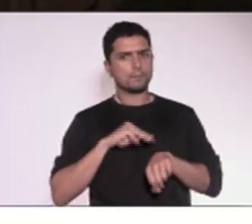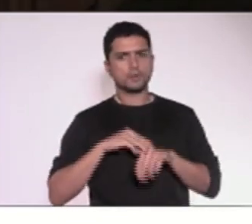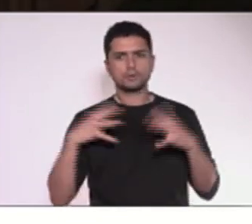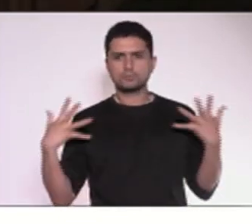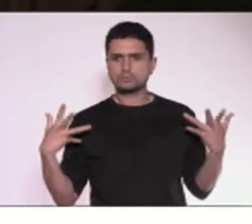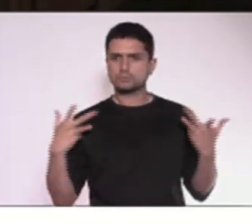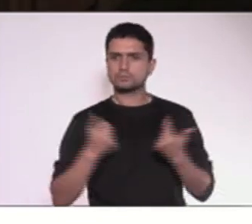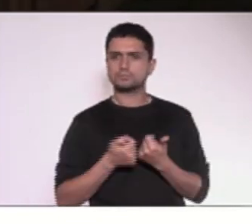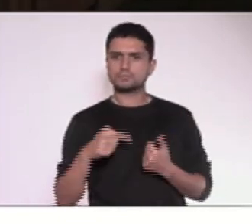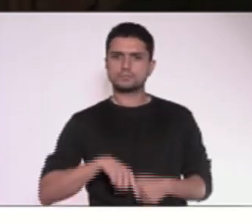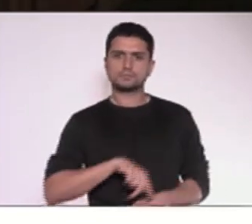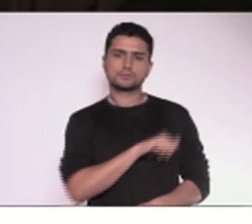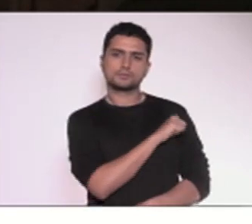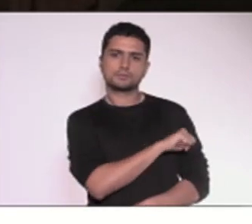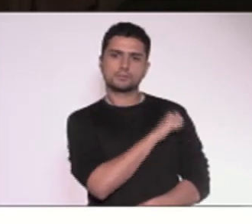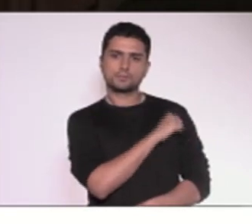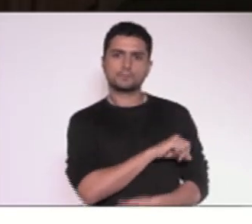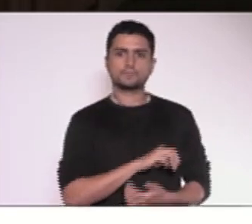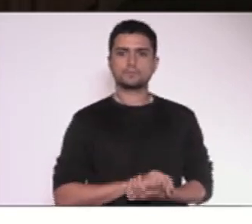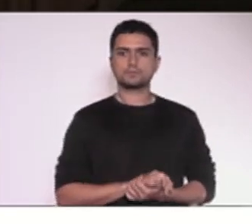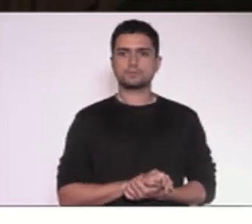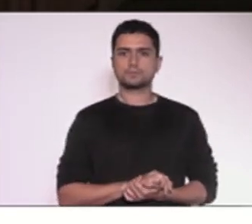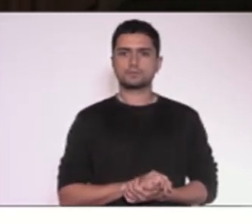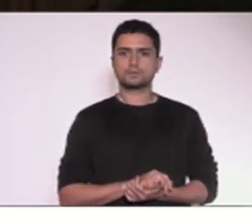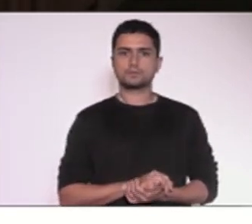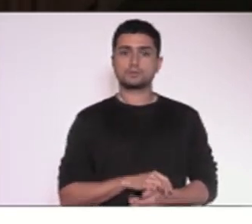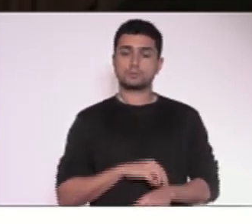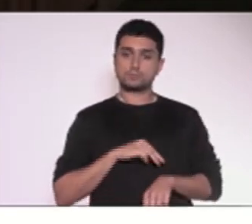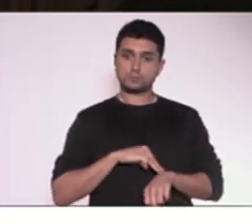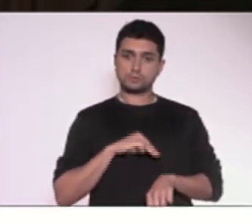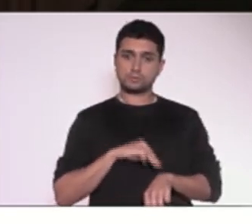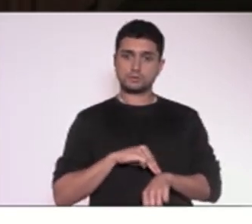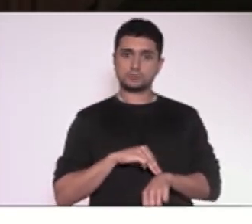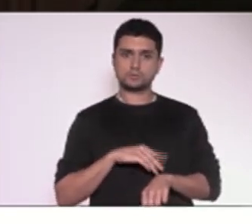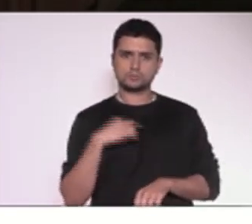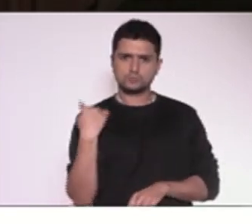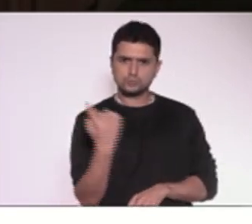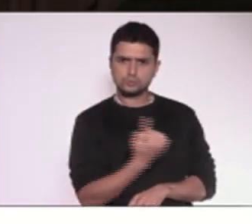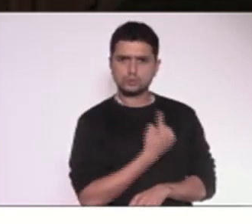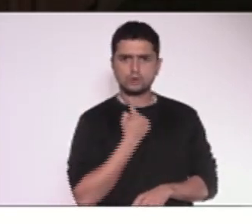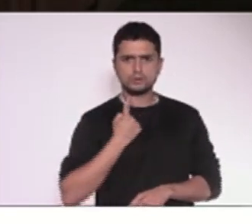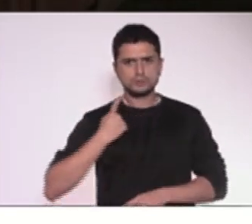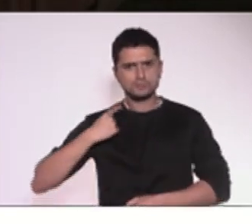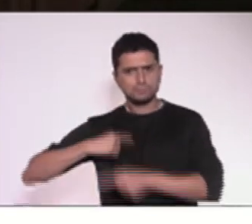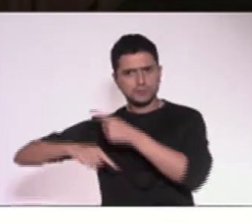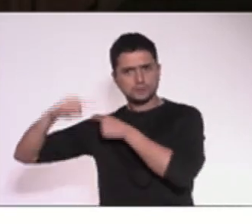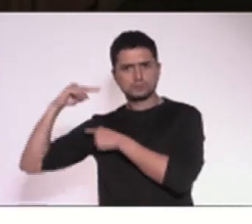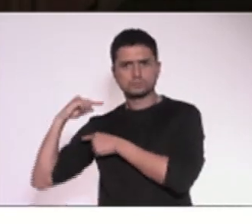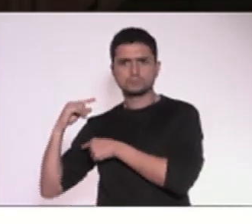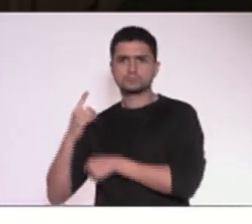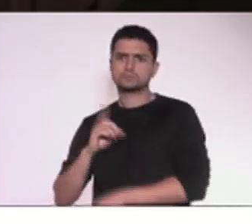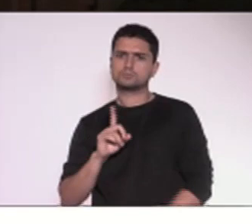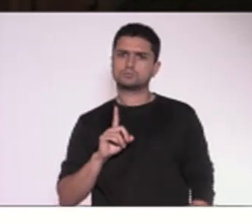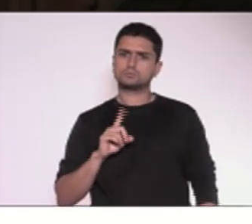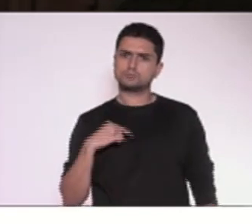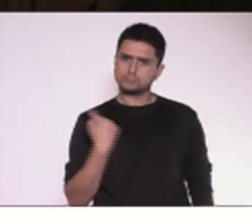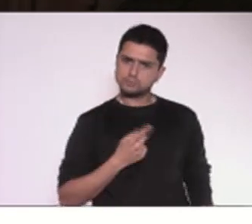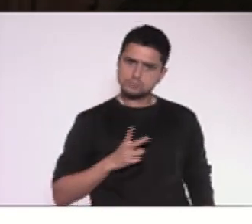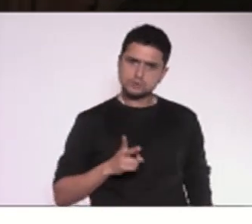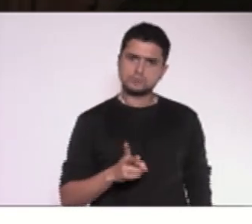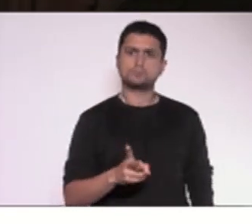Janeiro. Momento em que nós não vamos retroceder no combate ao crime